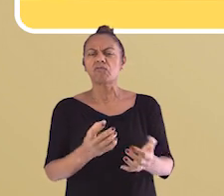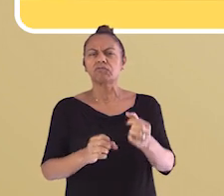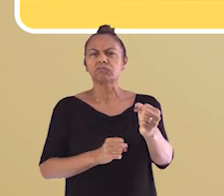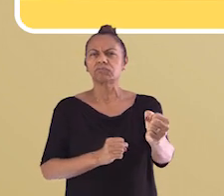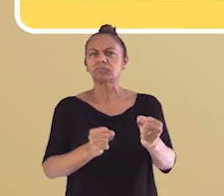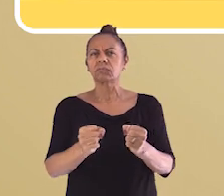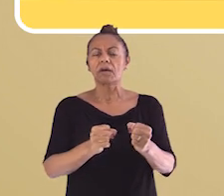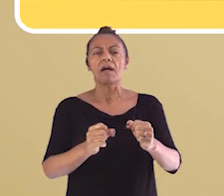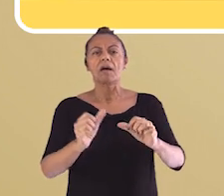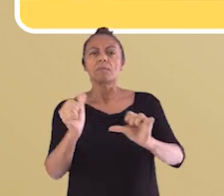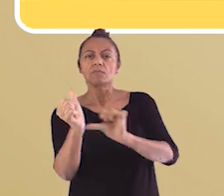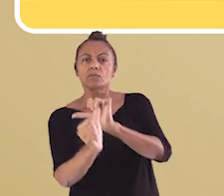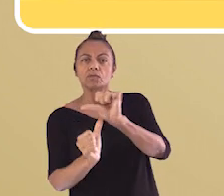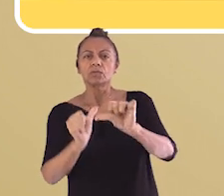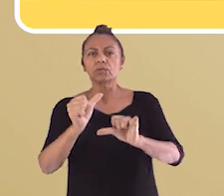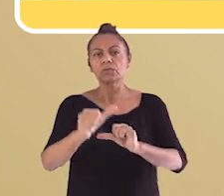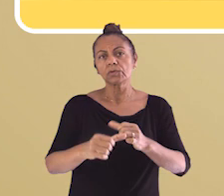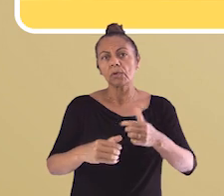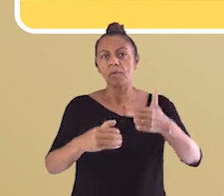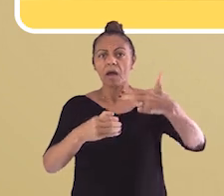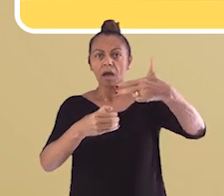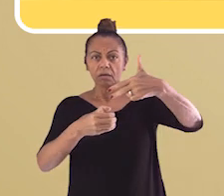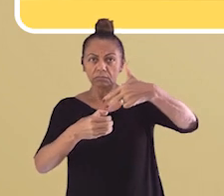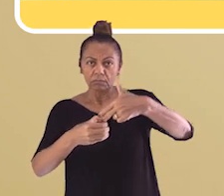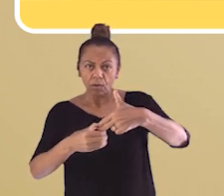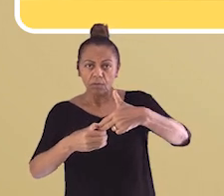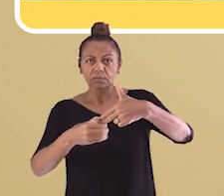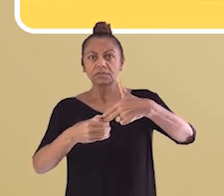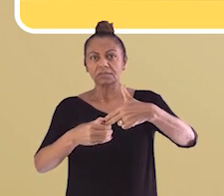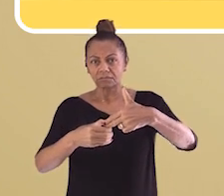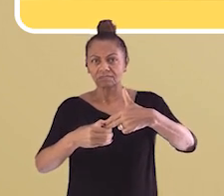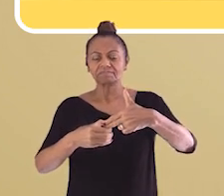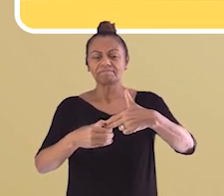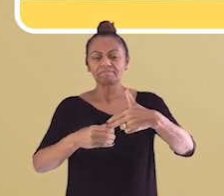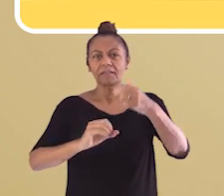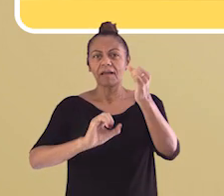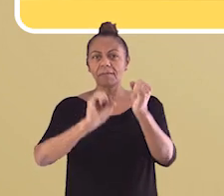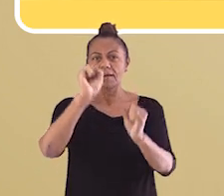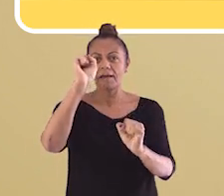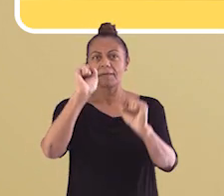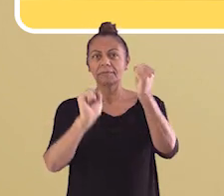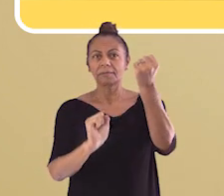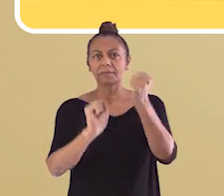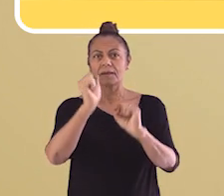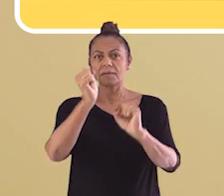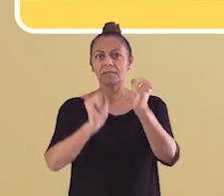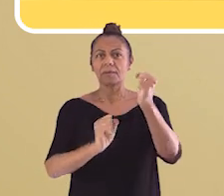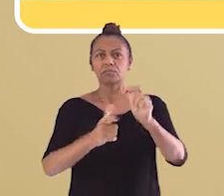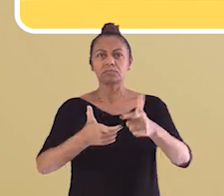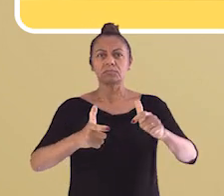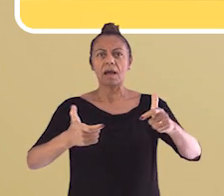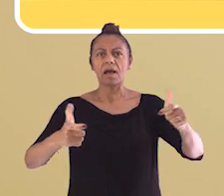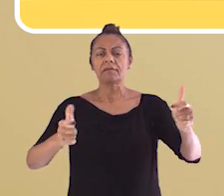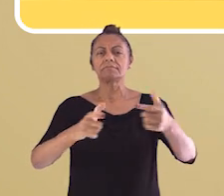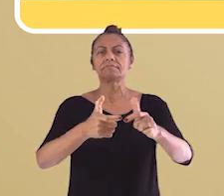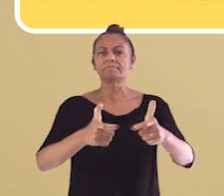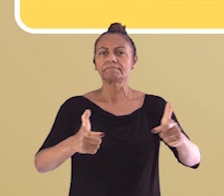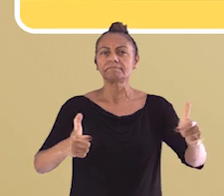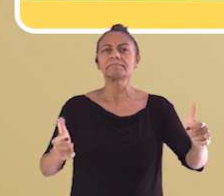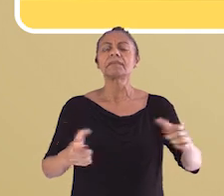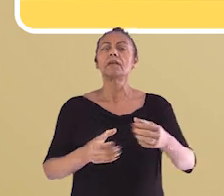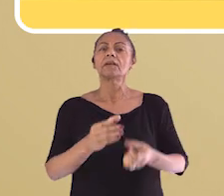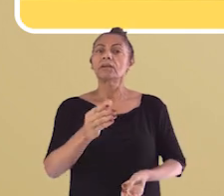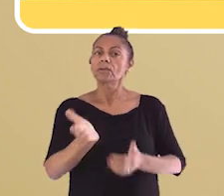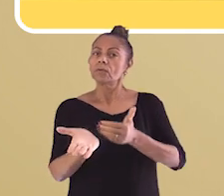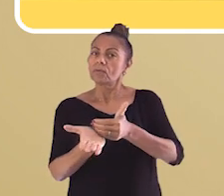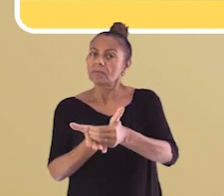como o petróleo e a eletricidade deram início a máquinas de fabricação em massa, iniciando essa segunda